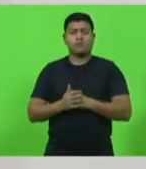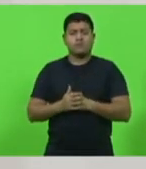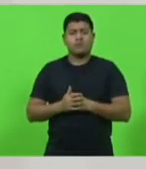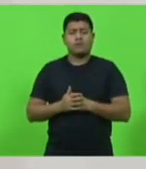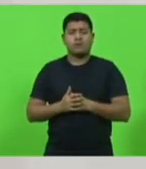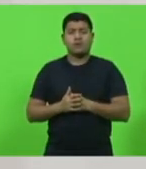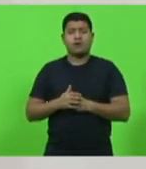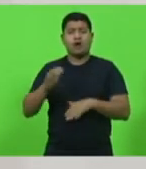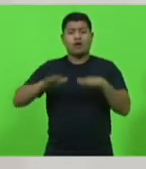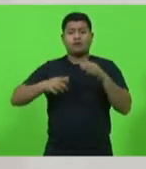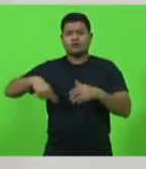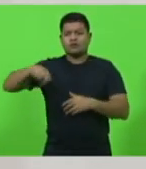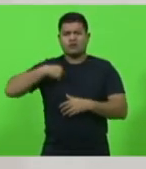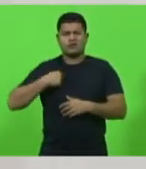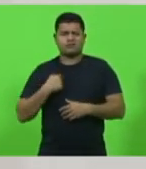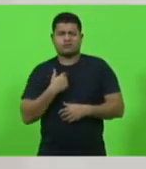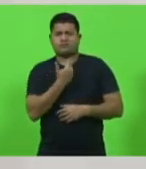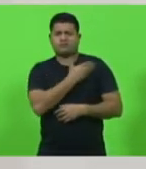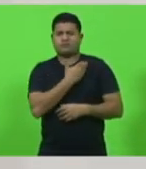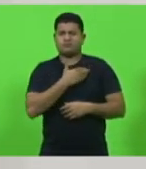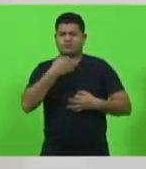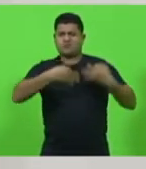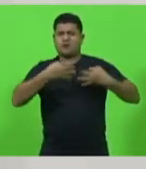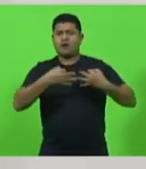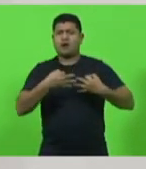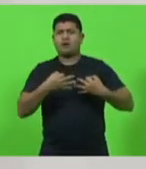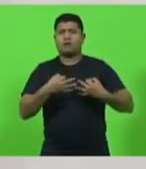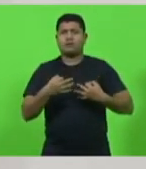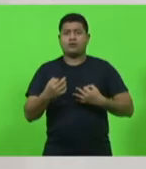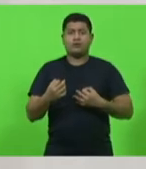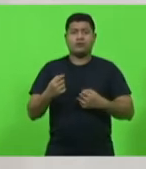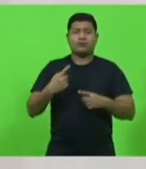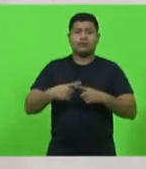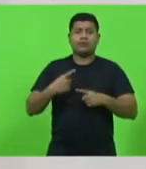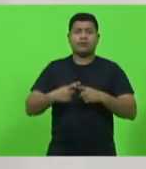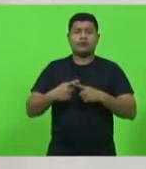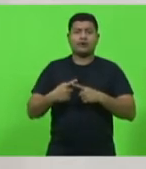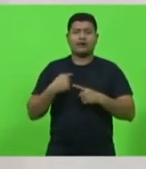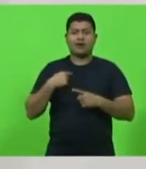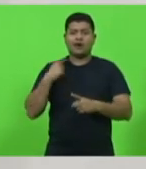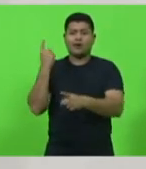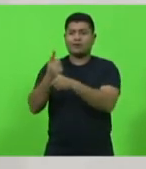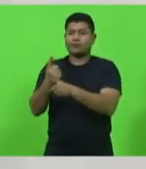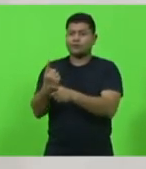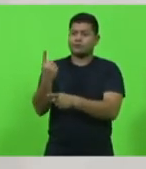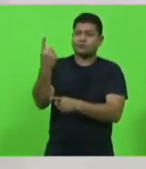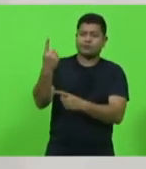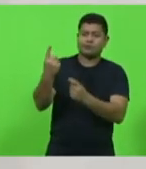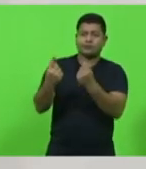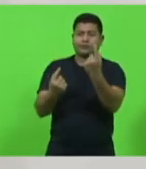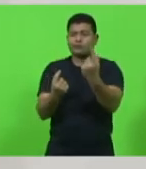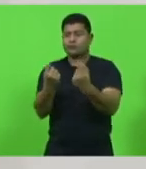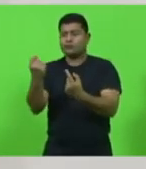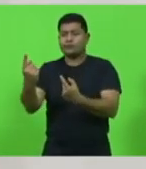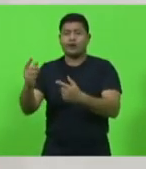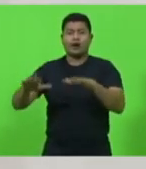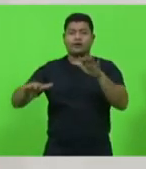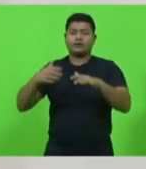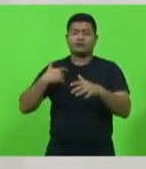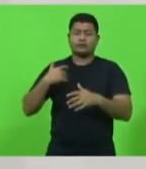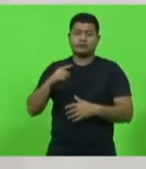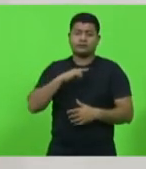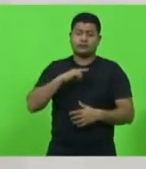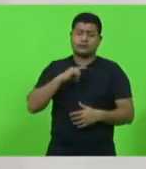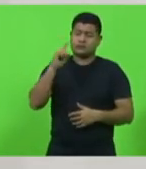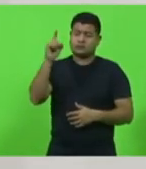vezes julgamos todos por um ou outro, por alguns, e infelizmente problemas tem